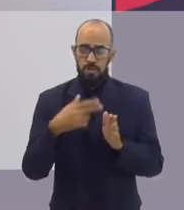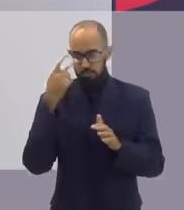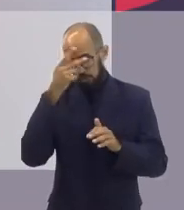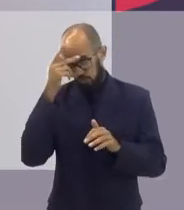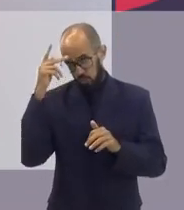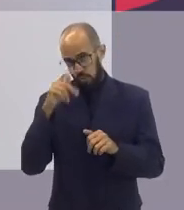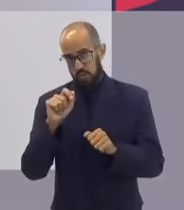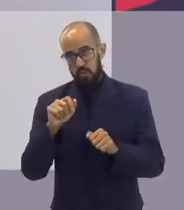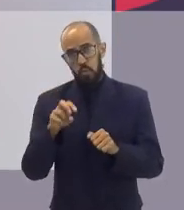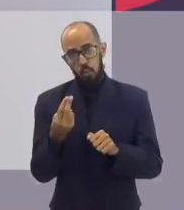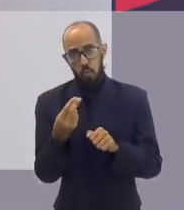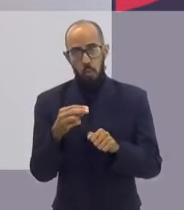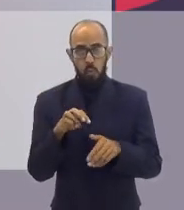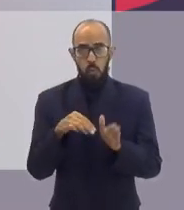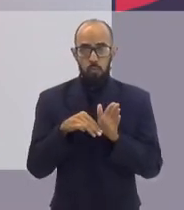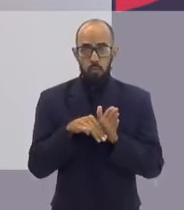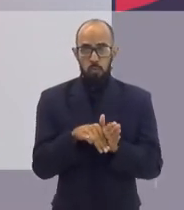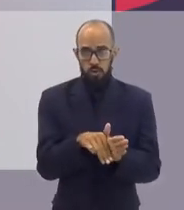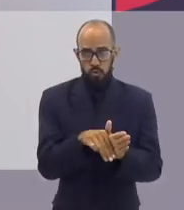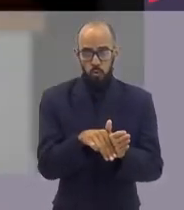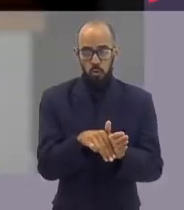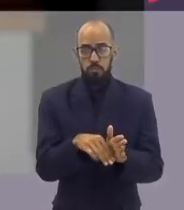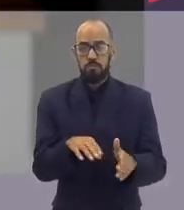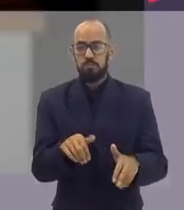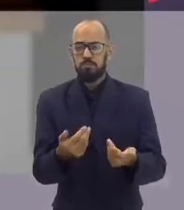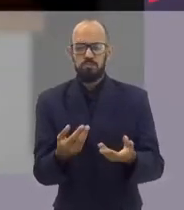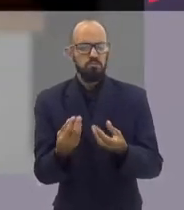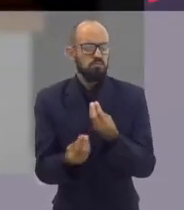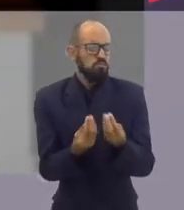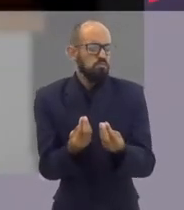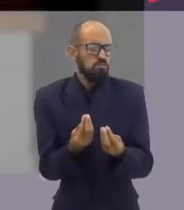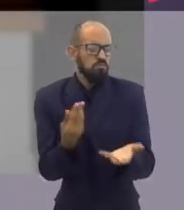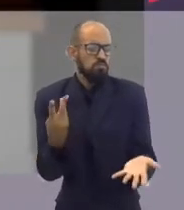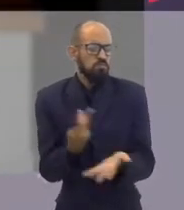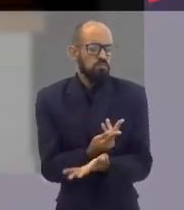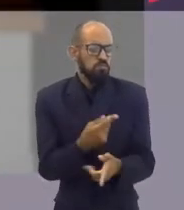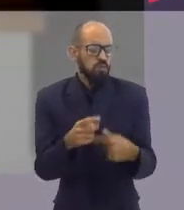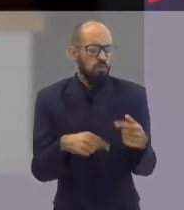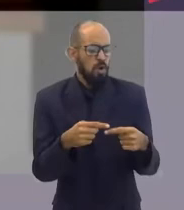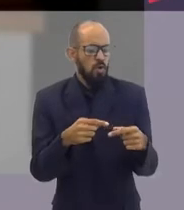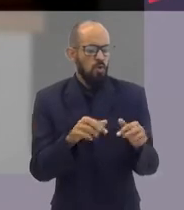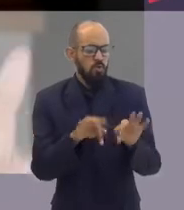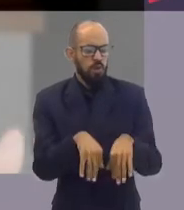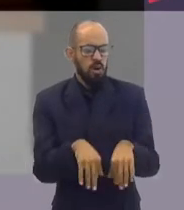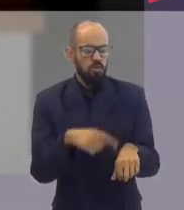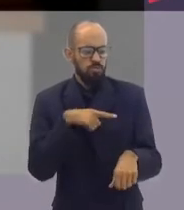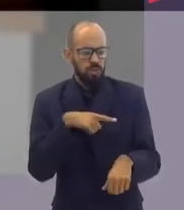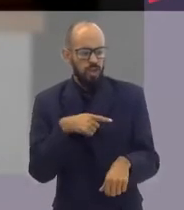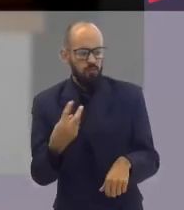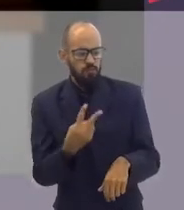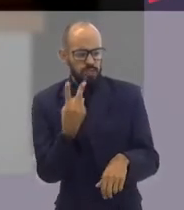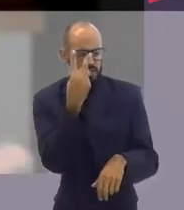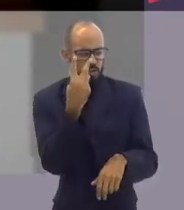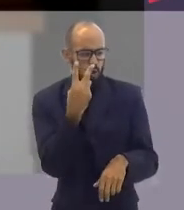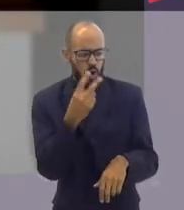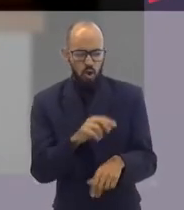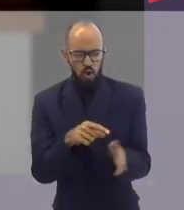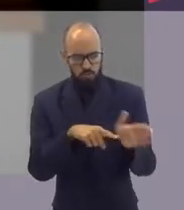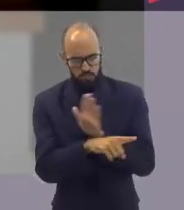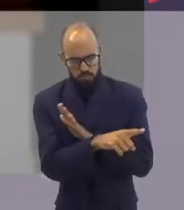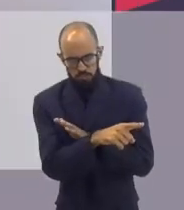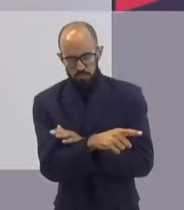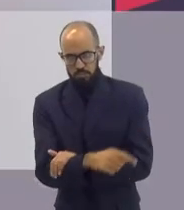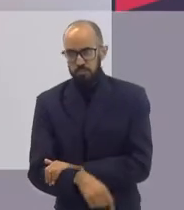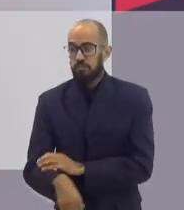vários participantes com um monitor. Como é que é essa dinâmica? No final tem um ganhador do jogo? Tem um vencedor? Como é que